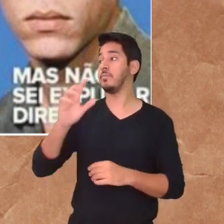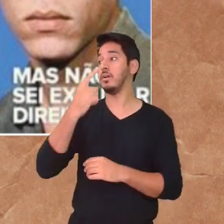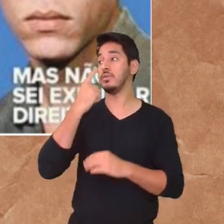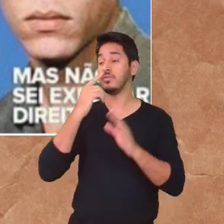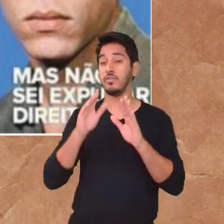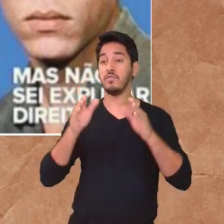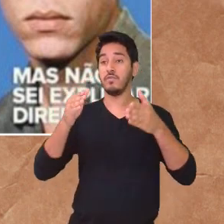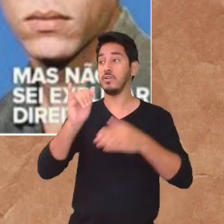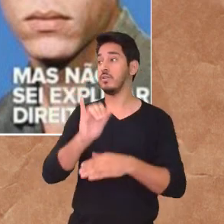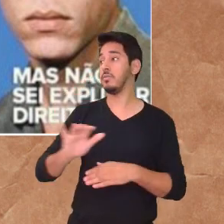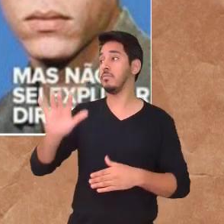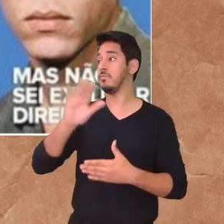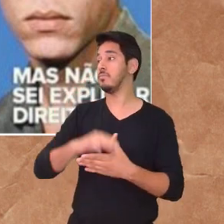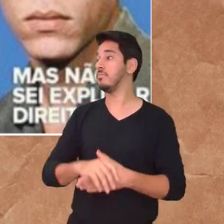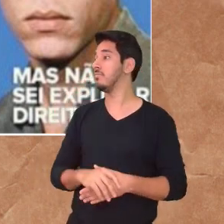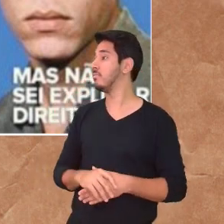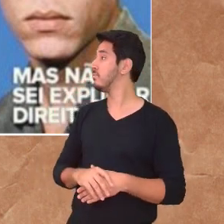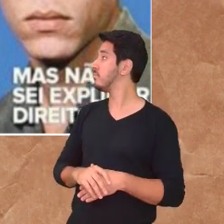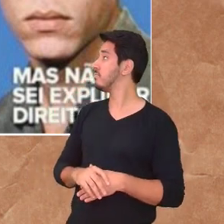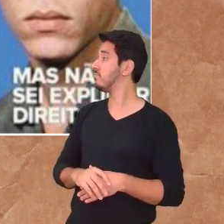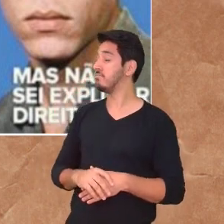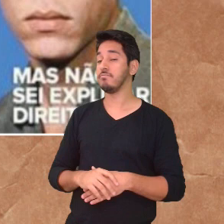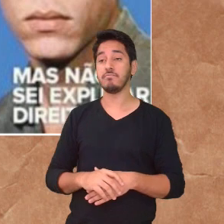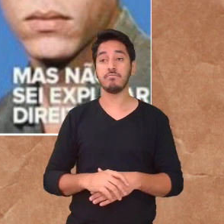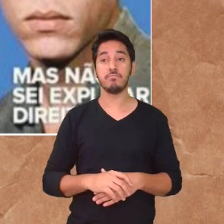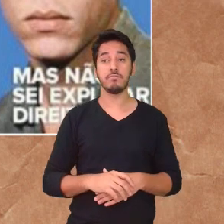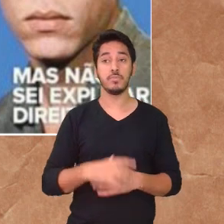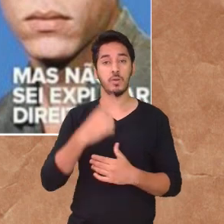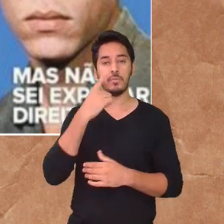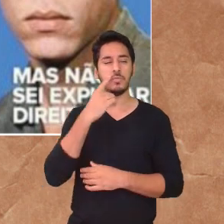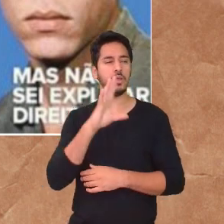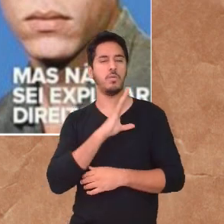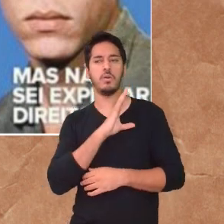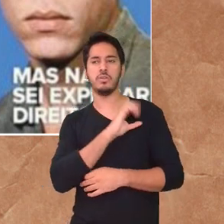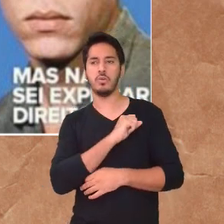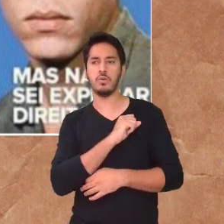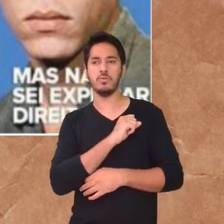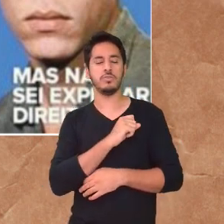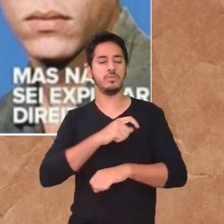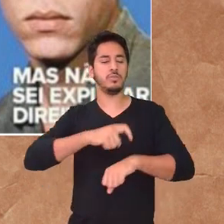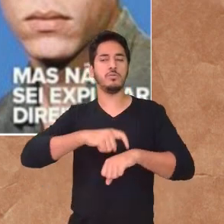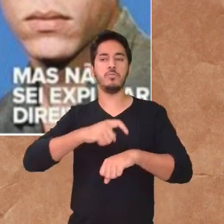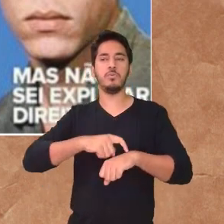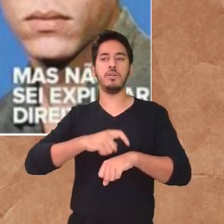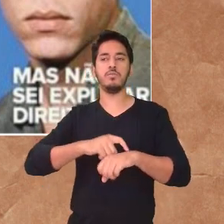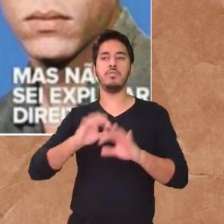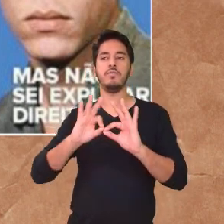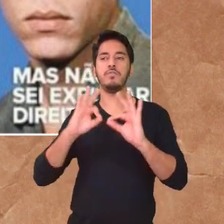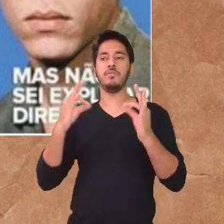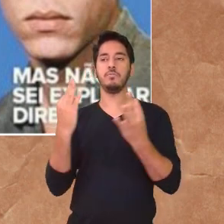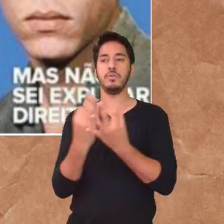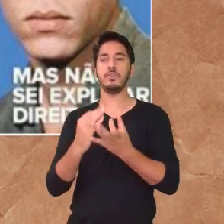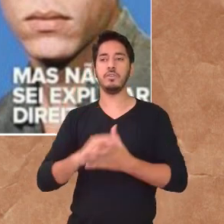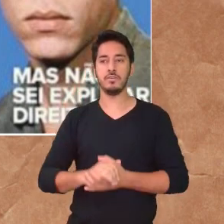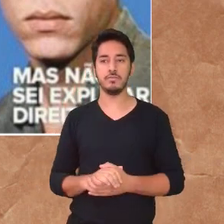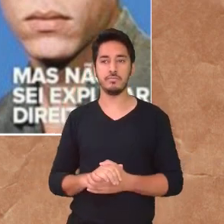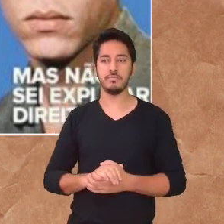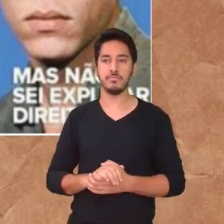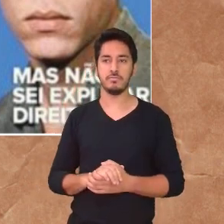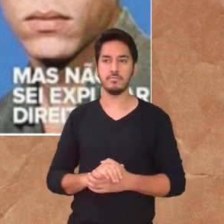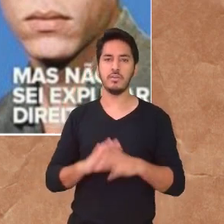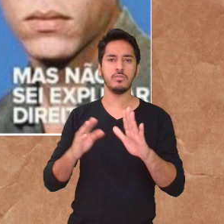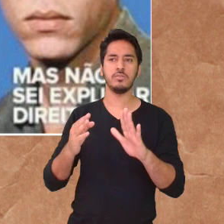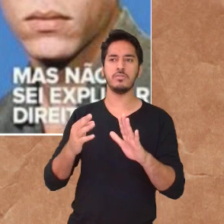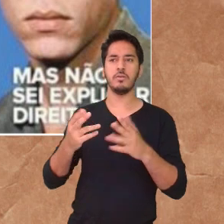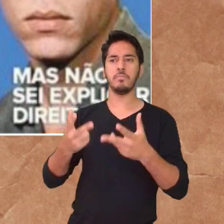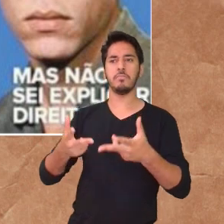imagem. Tá ali, né? Diz aí para ele. Eu adoro este nosso momento em família. Aí você